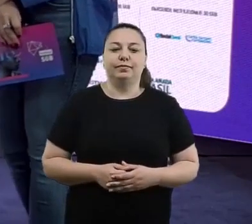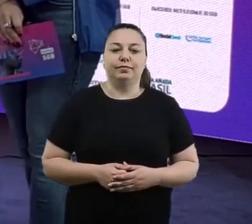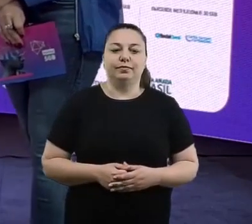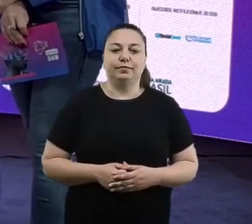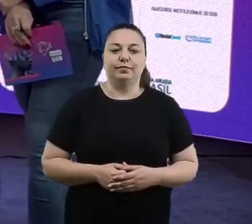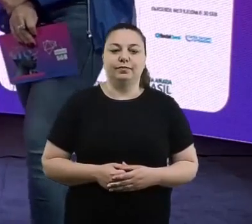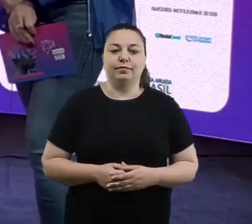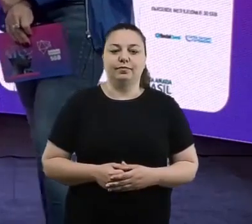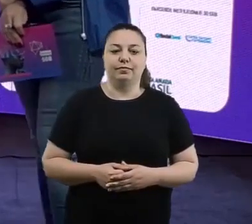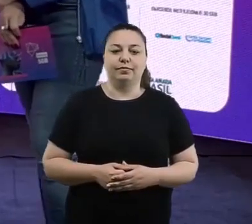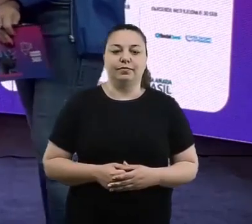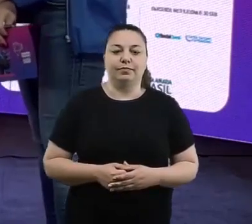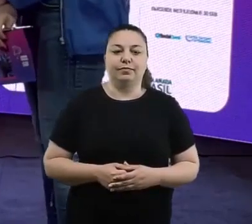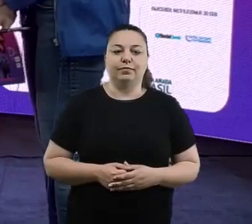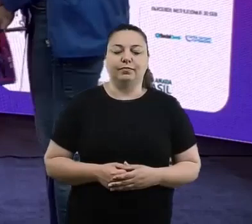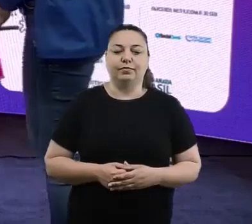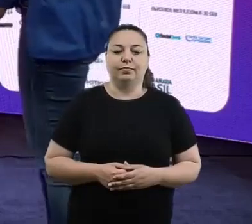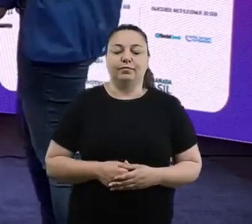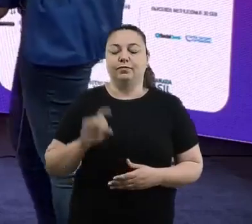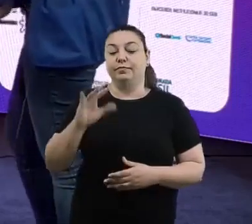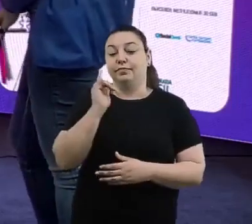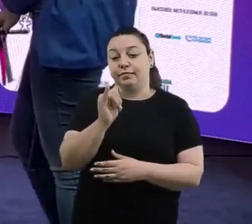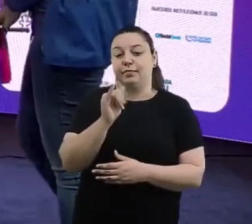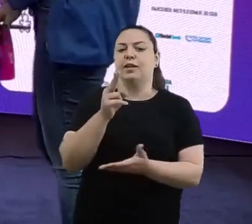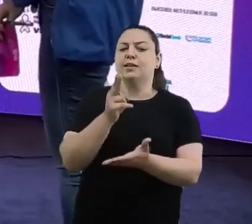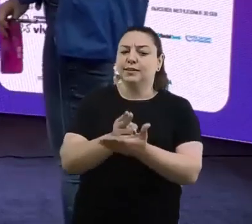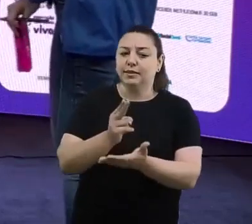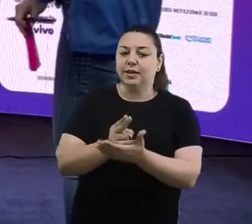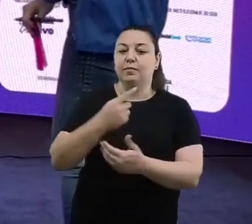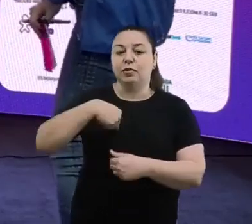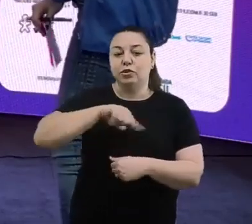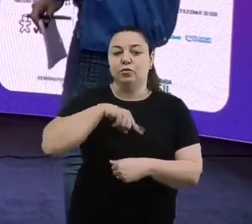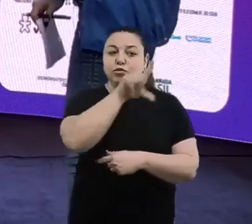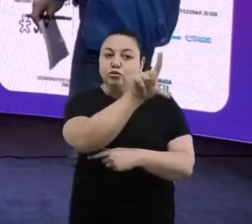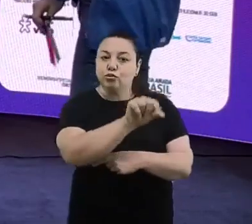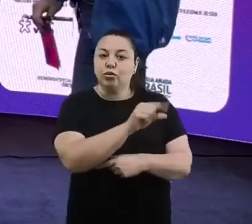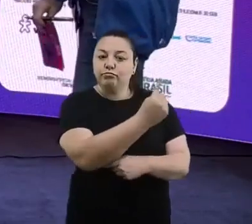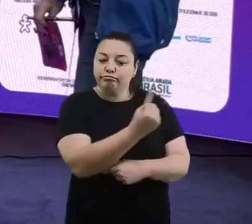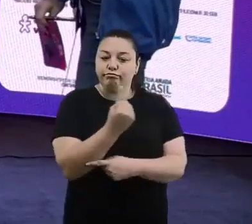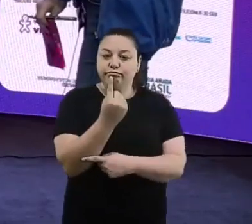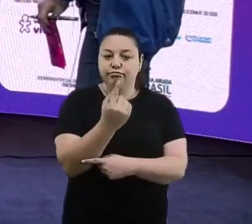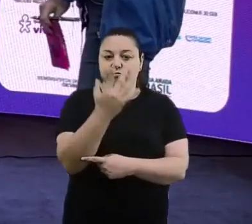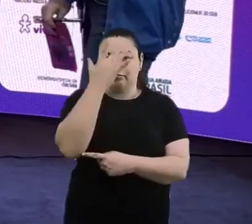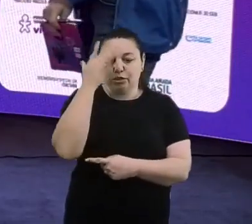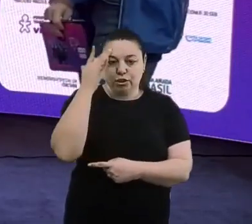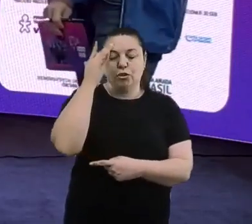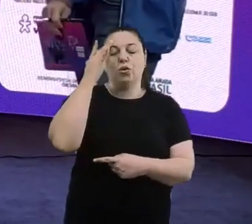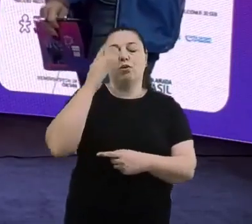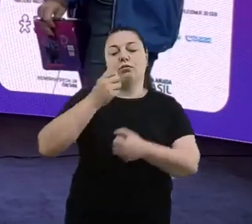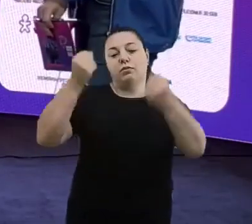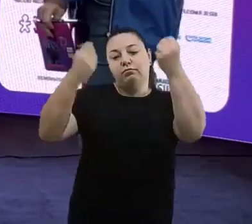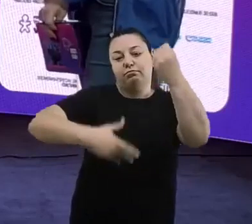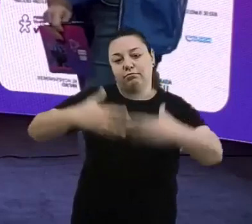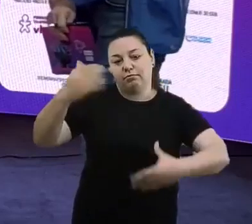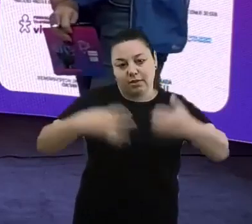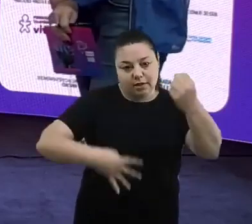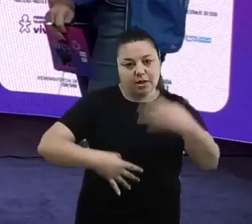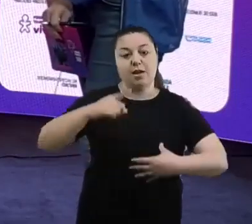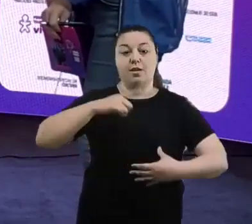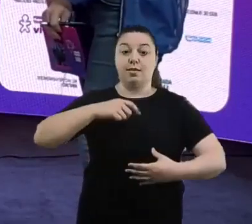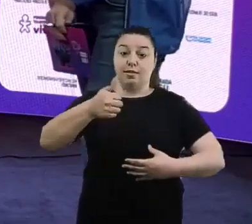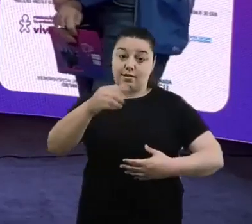Então vai ser sempre assim, tá, pessoal? A gente vai chamar uma secretaria para apresentar. Essa secretaria vai ter 10 minutos, depois a banca entra com comentários,